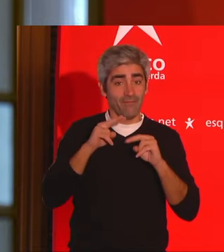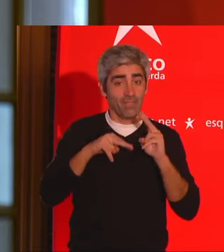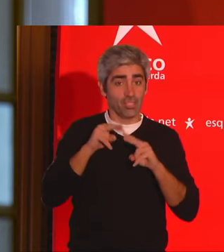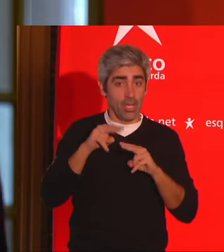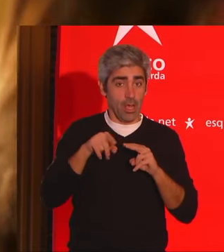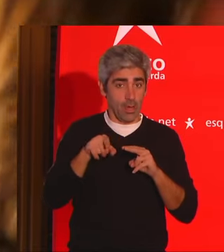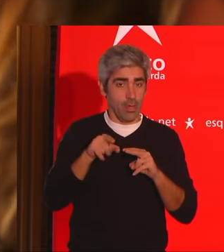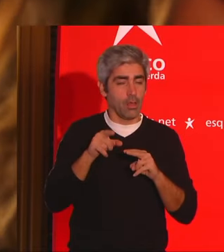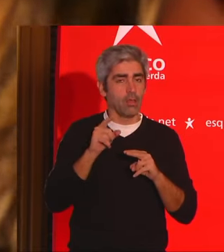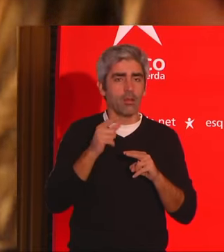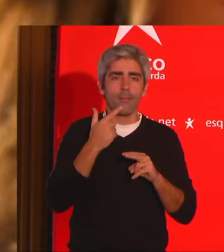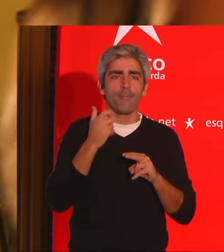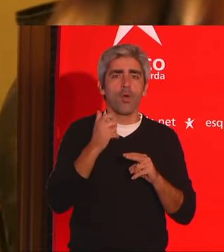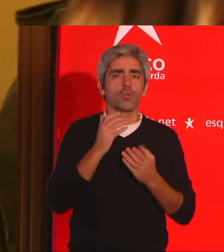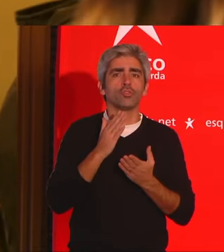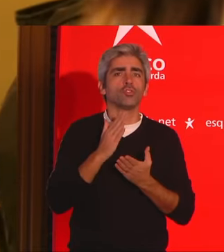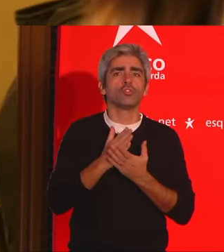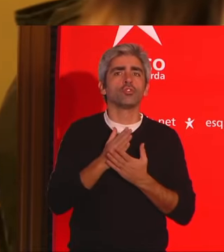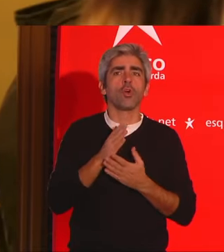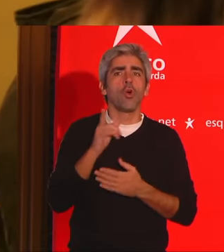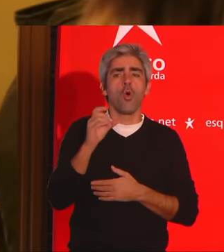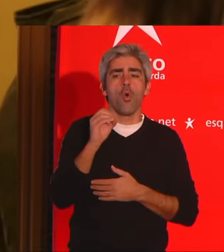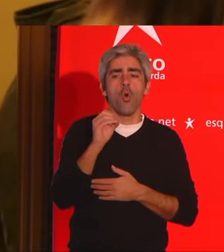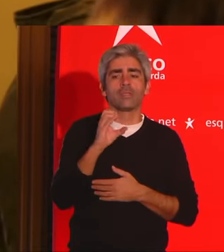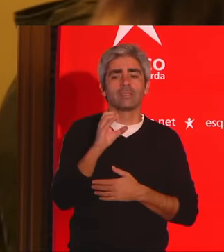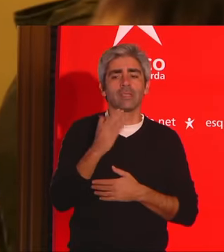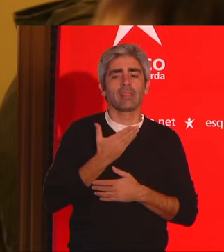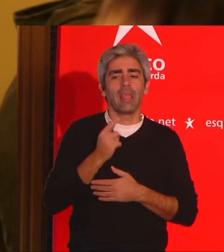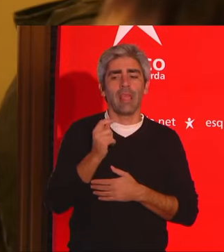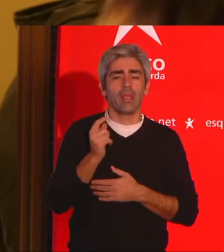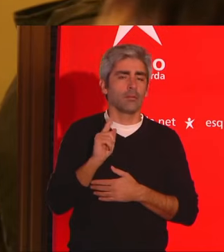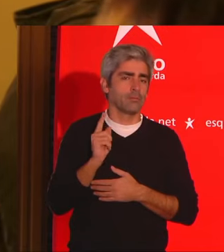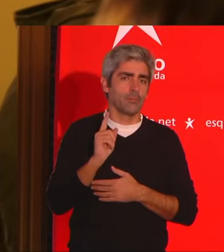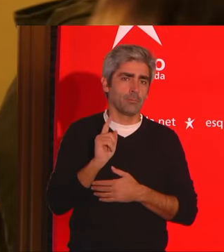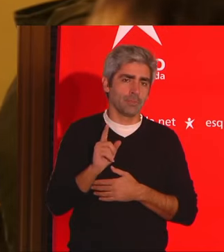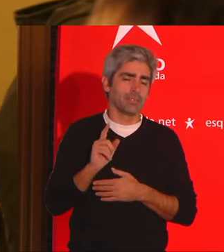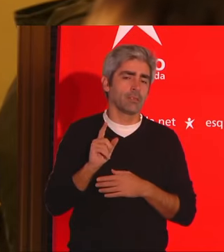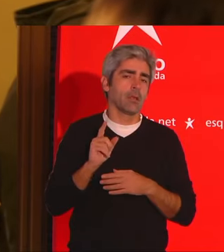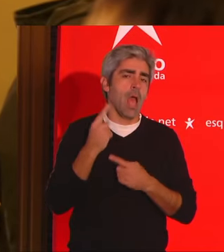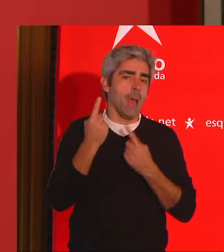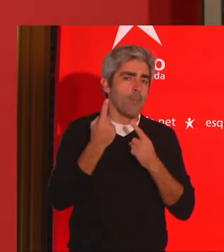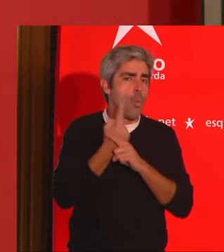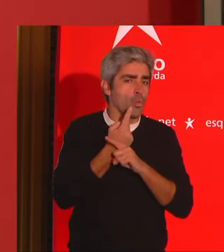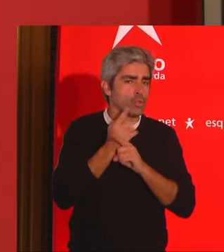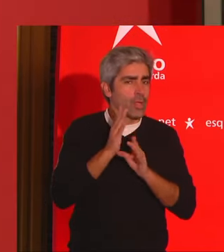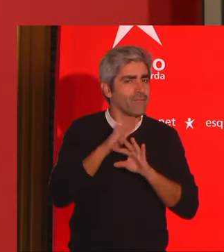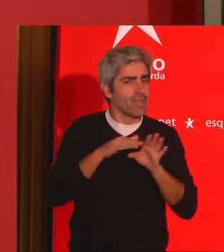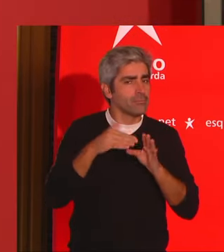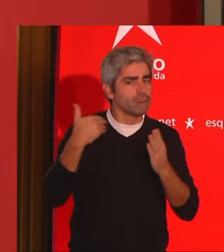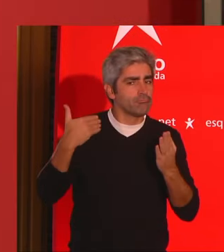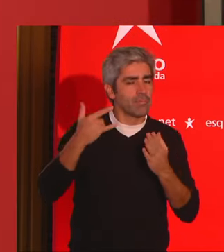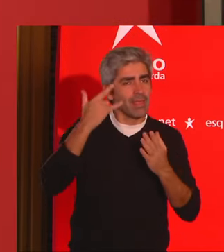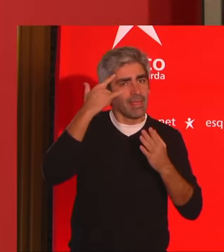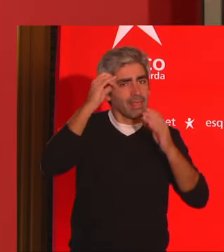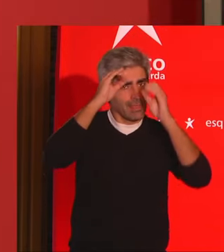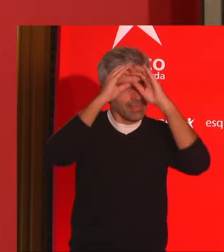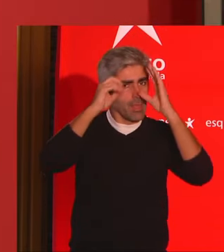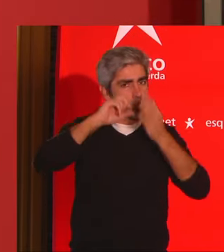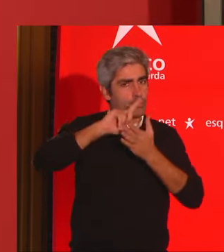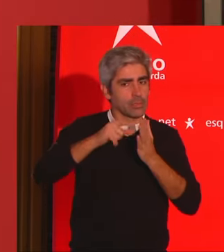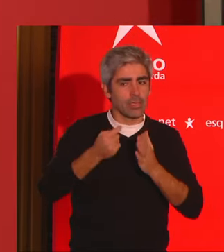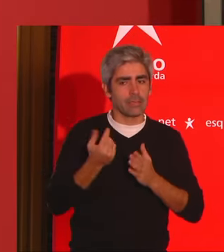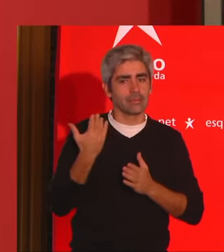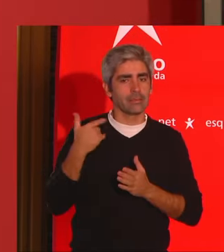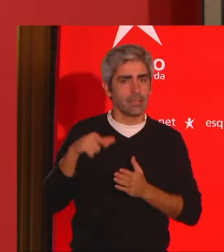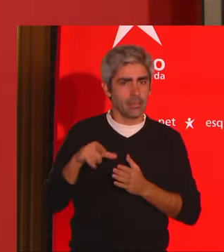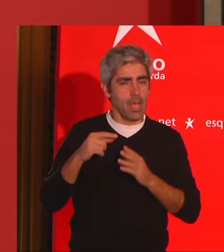ficar só a nível da OCDE. Alguma coisa que se tem feito, inclusivamente esta ideia, este projeto